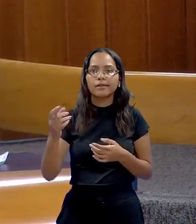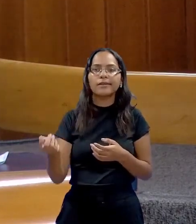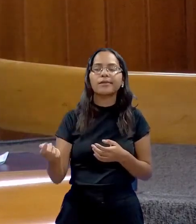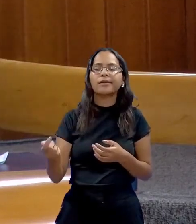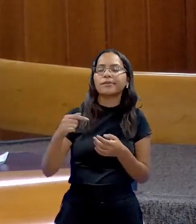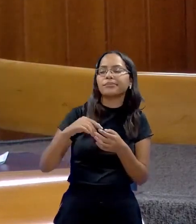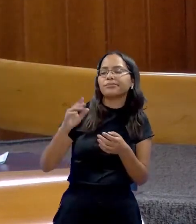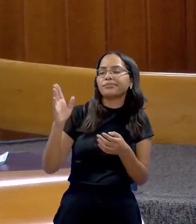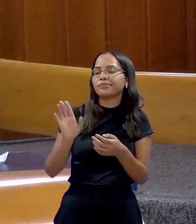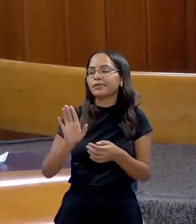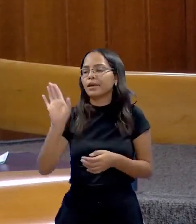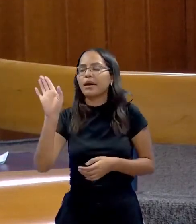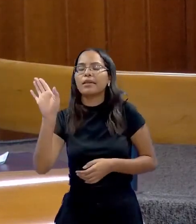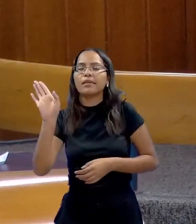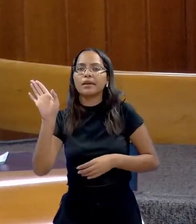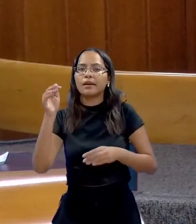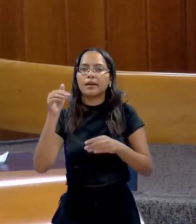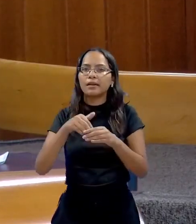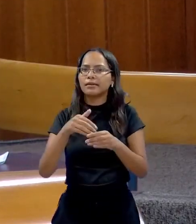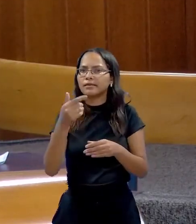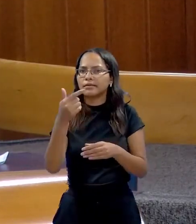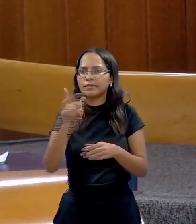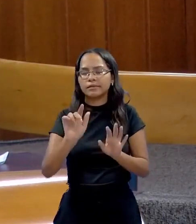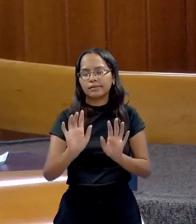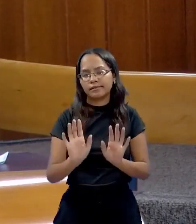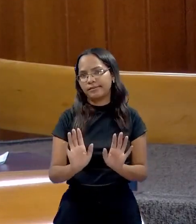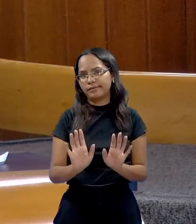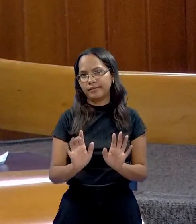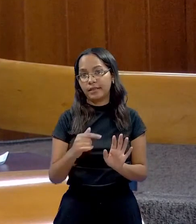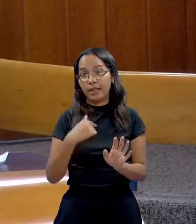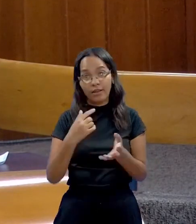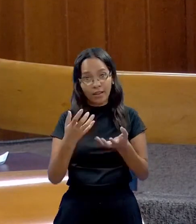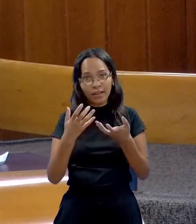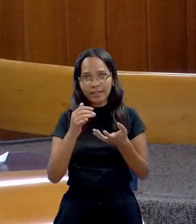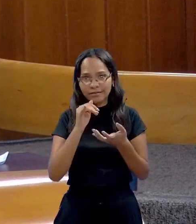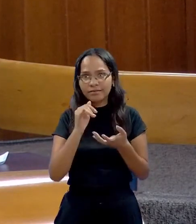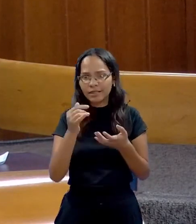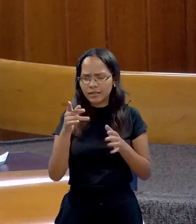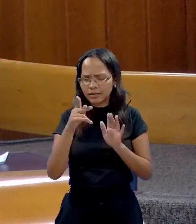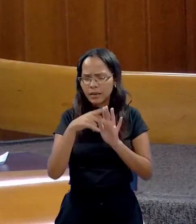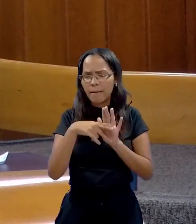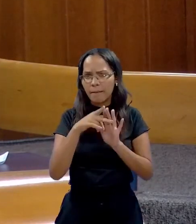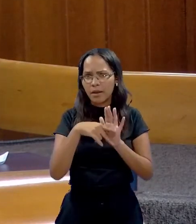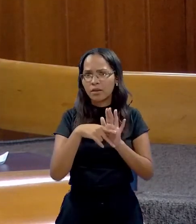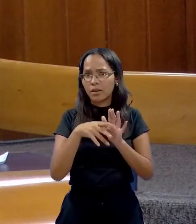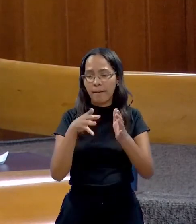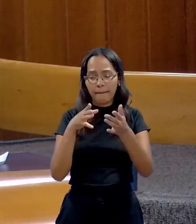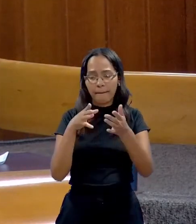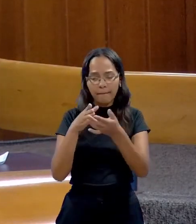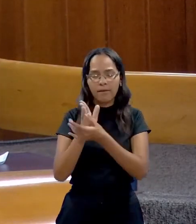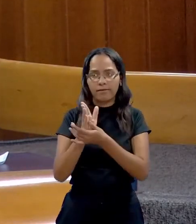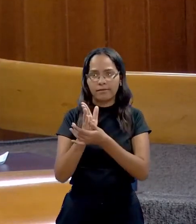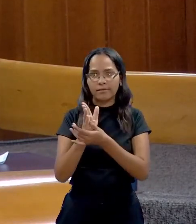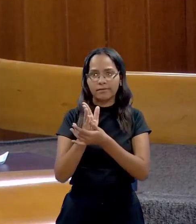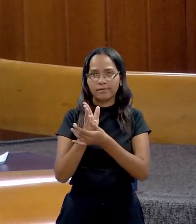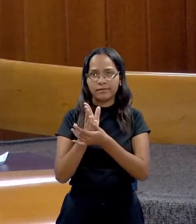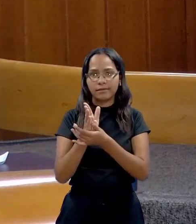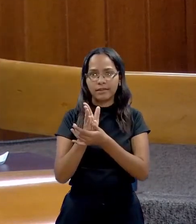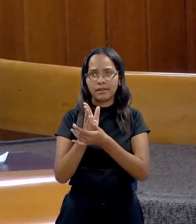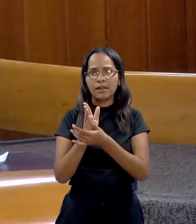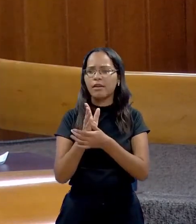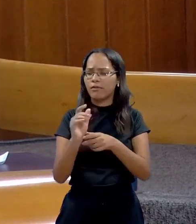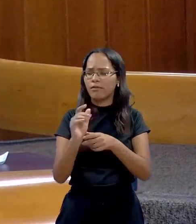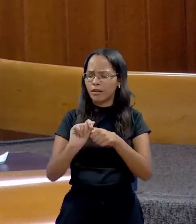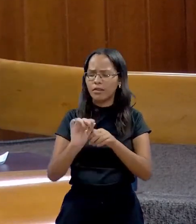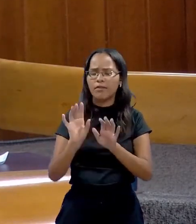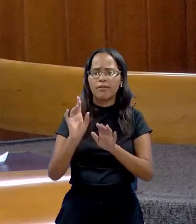senhor presidente, eu gostaria que realmente esse projeto fosse aprovado e colocasse em prática para que